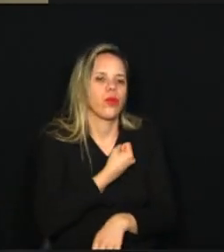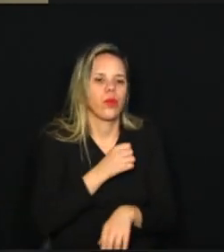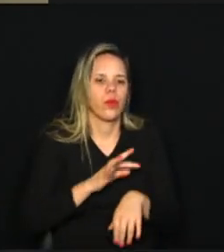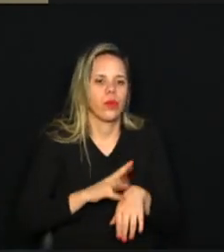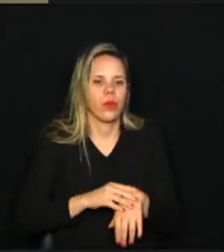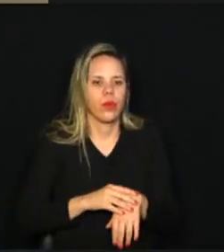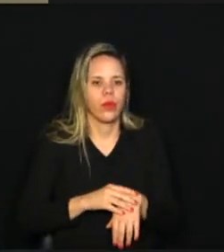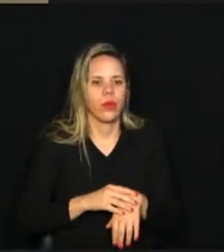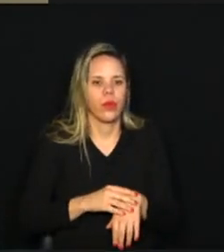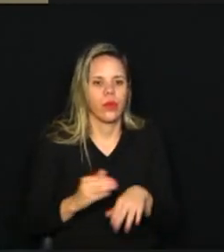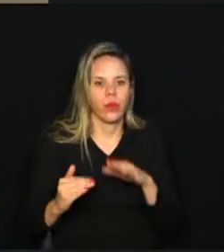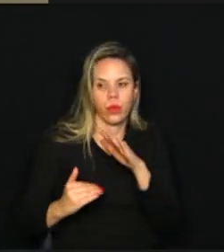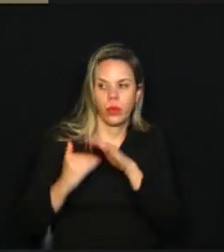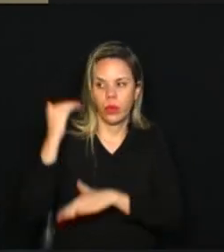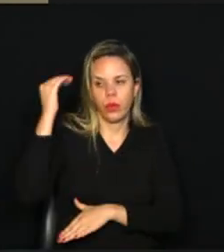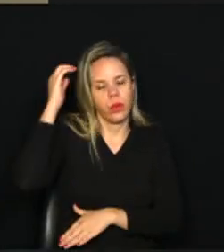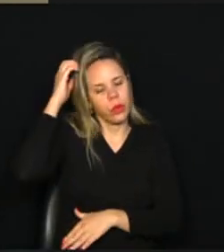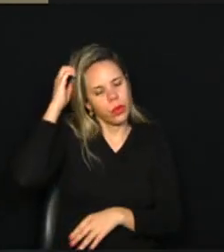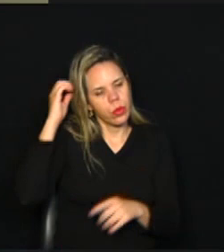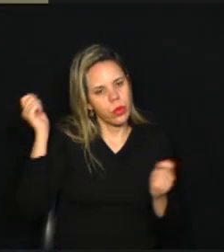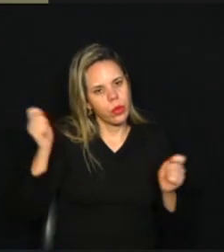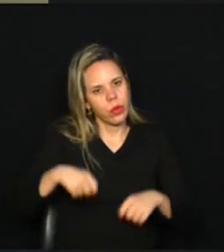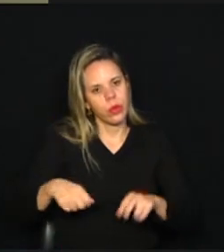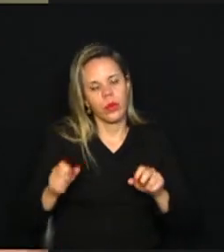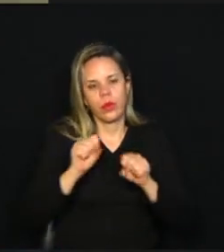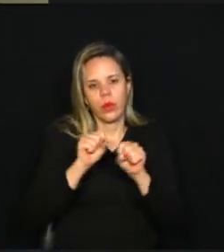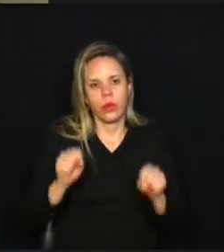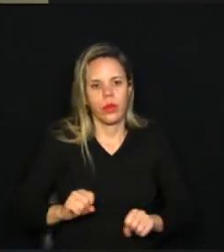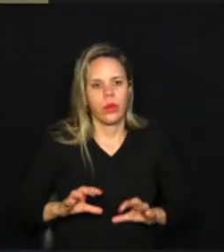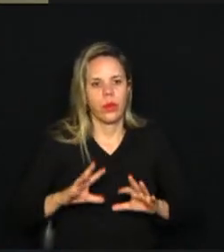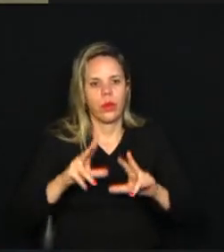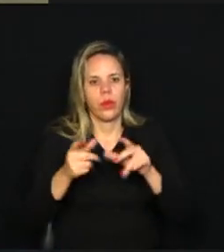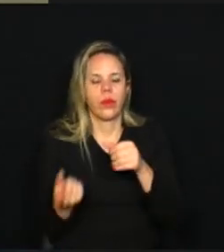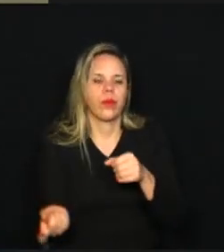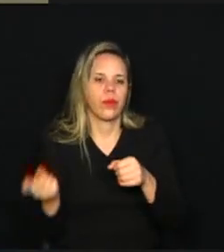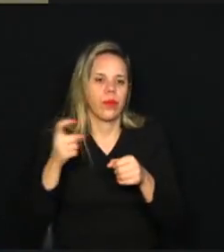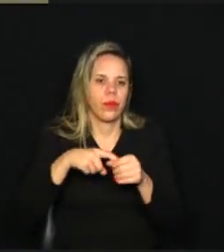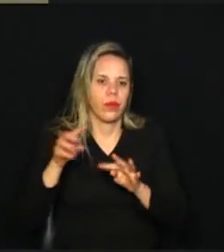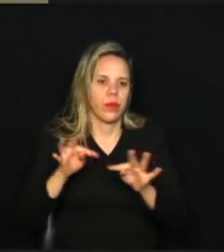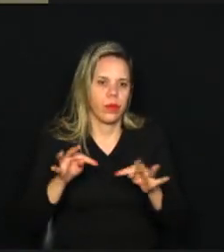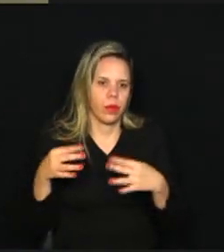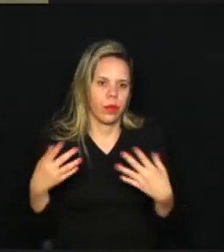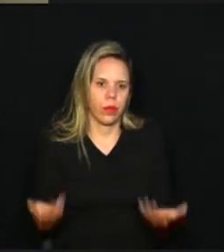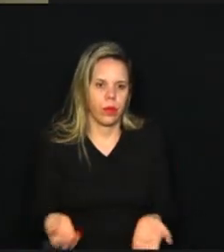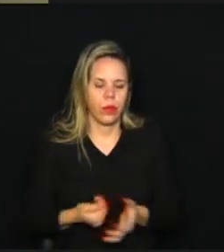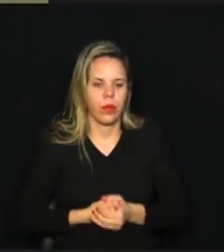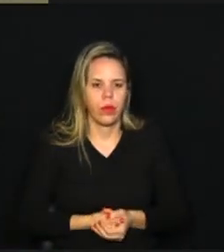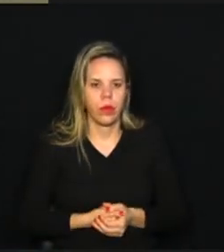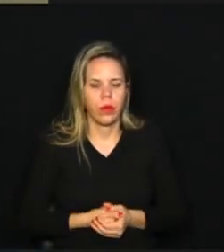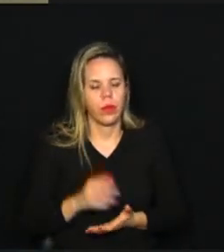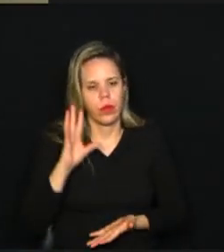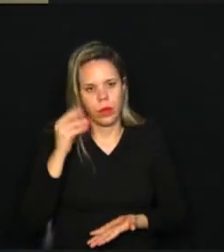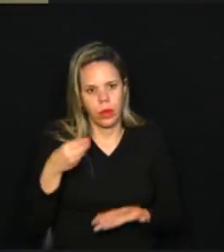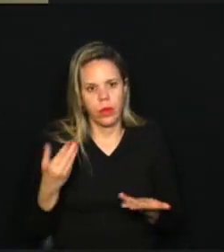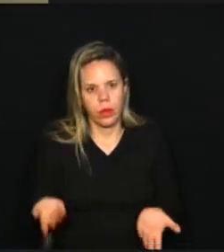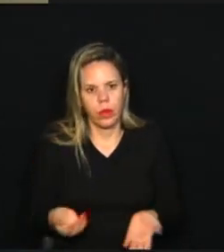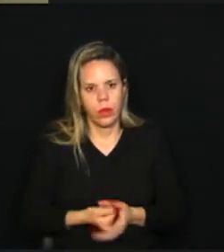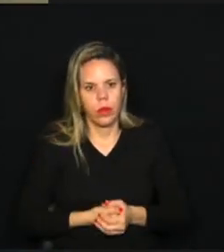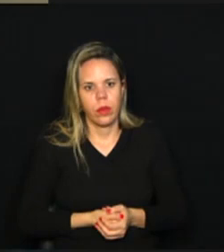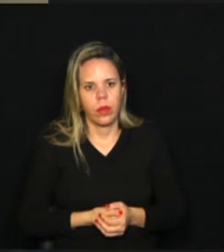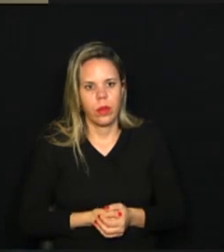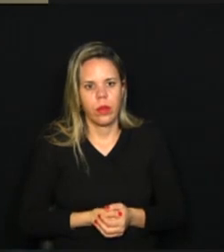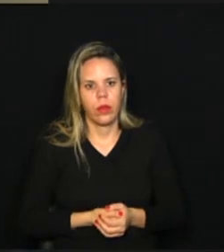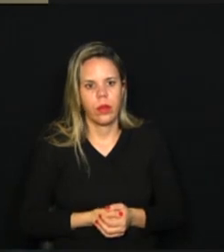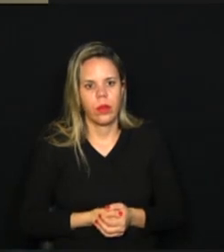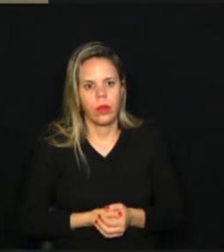é muito superior à capacidade do sistema, o sistema todo se volta ao tratamento. E a gente entende isso, né? Mas